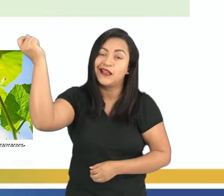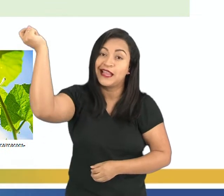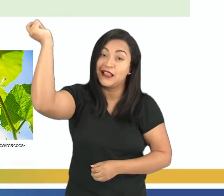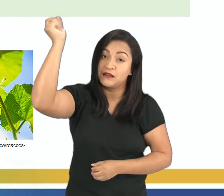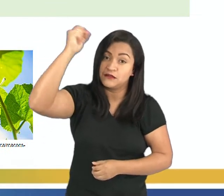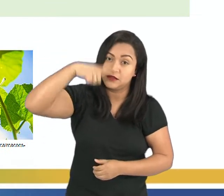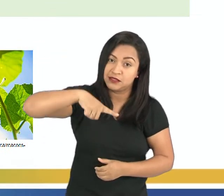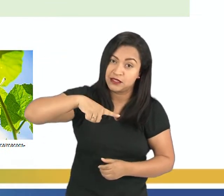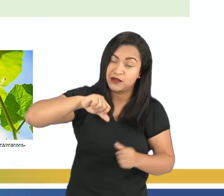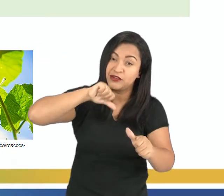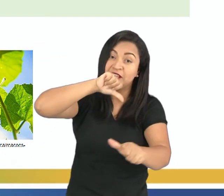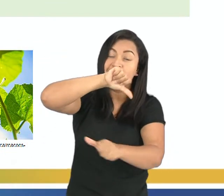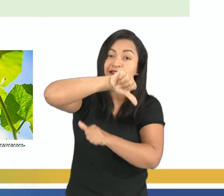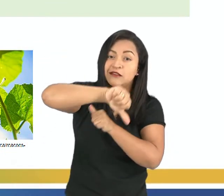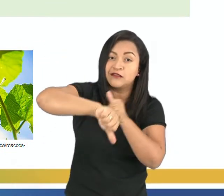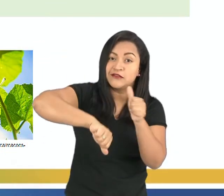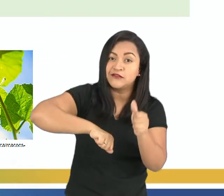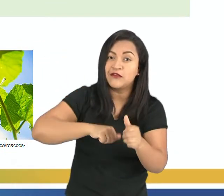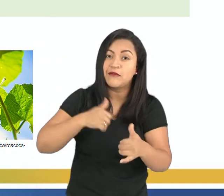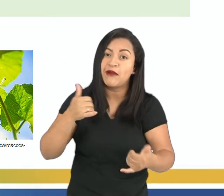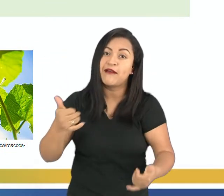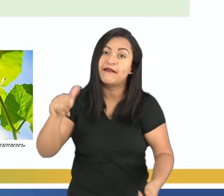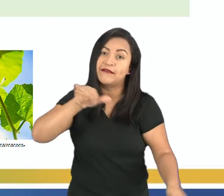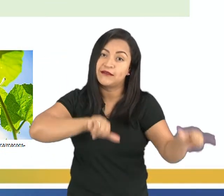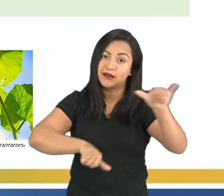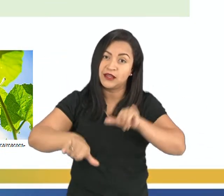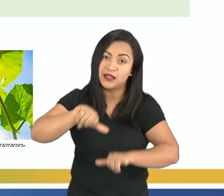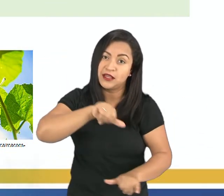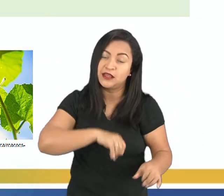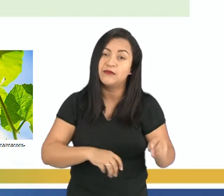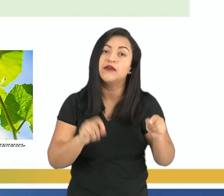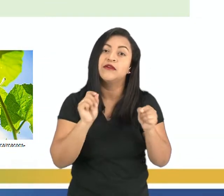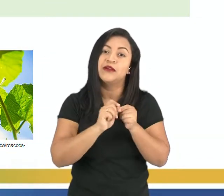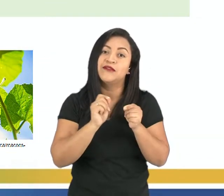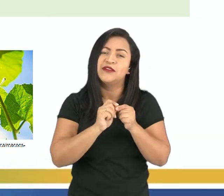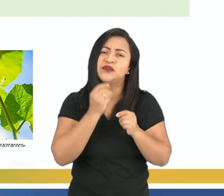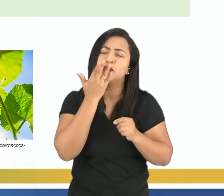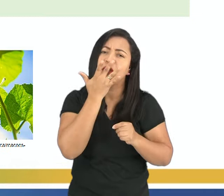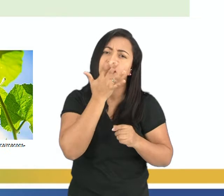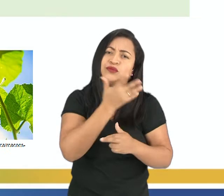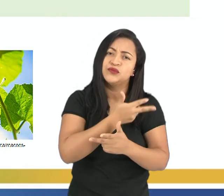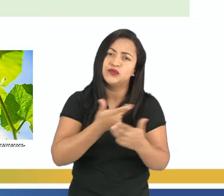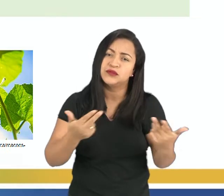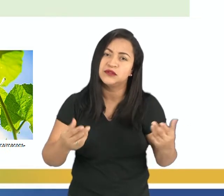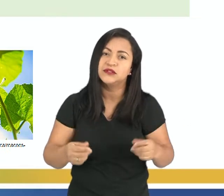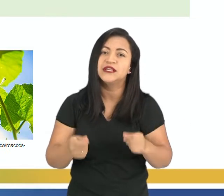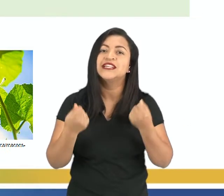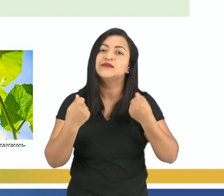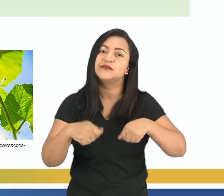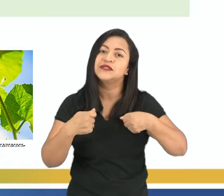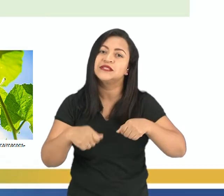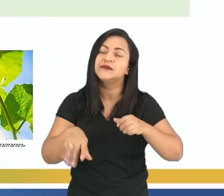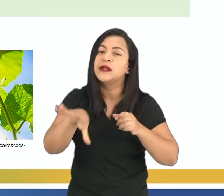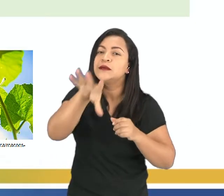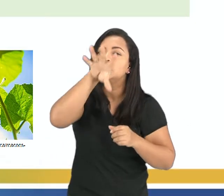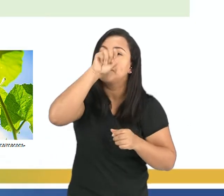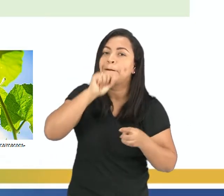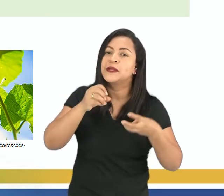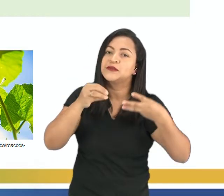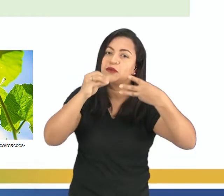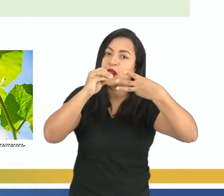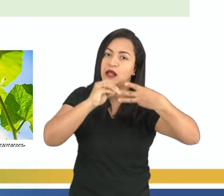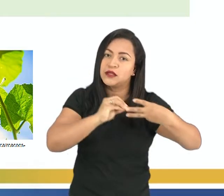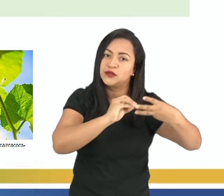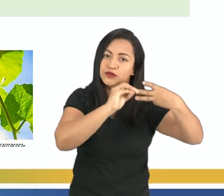energia química, produzindo açúcares que elas vão utilizar para a sua respiração celular. Então, nós